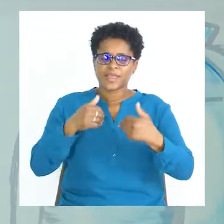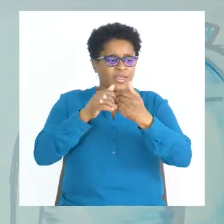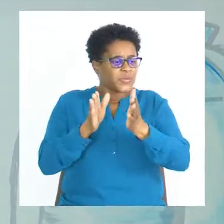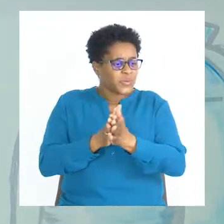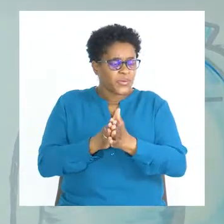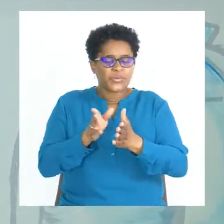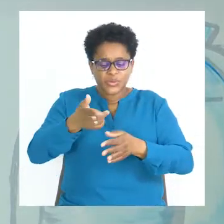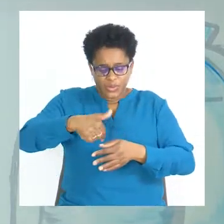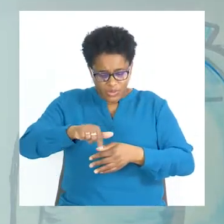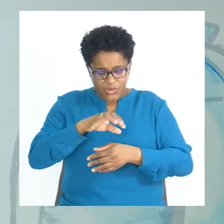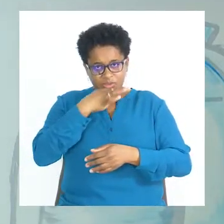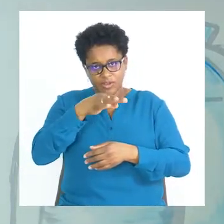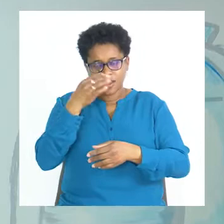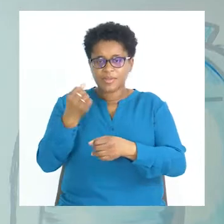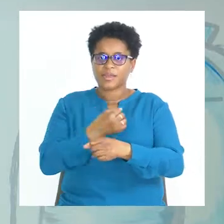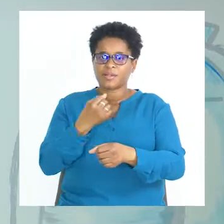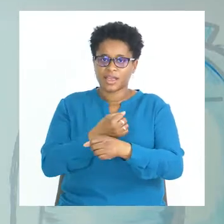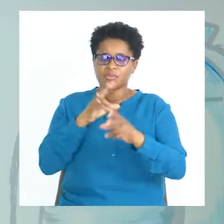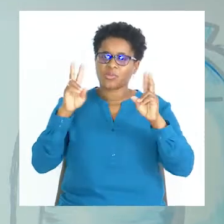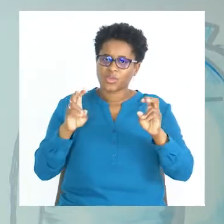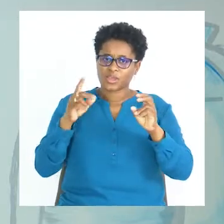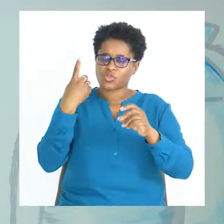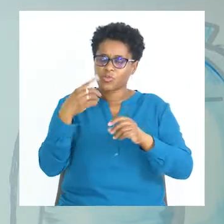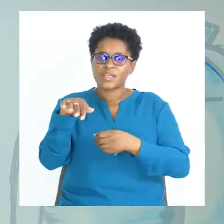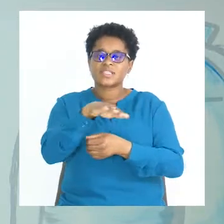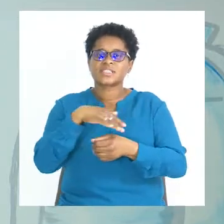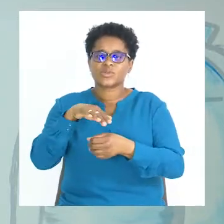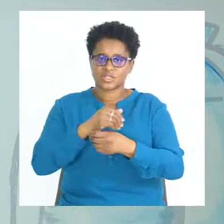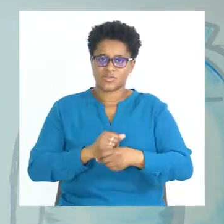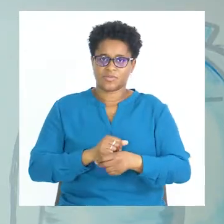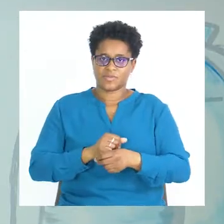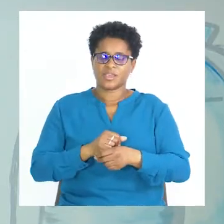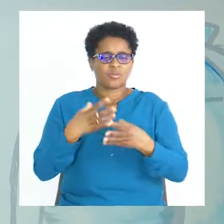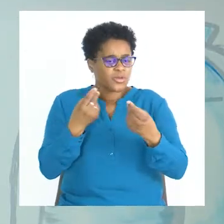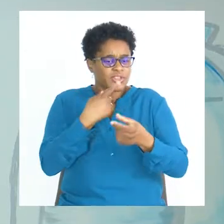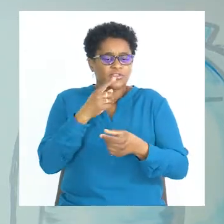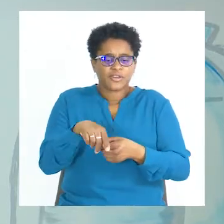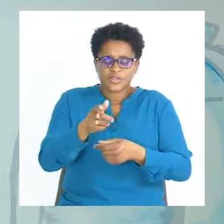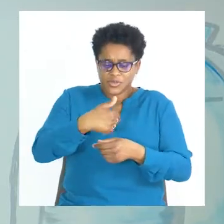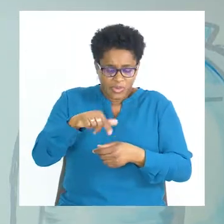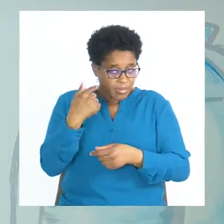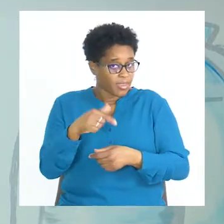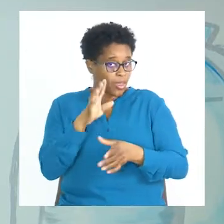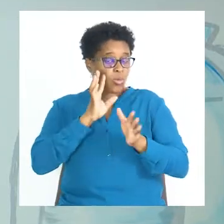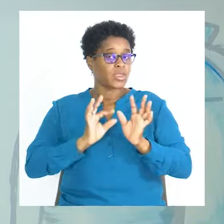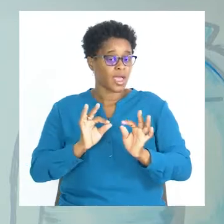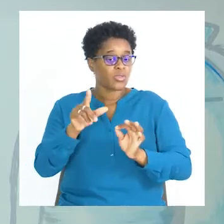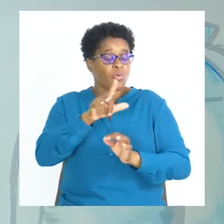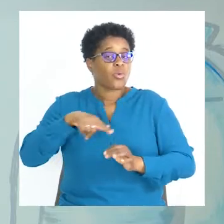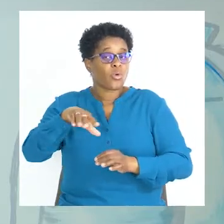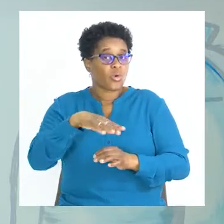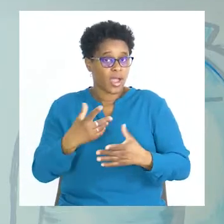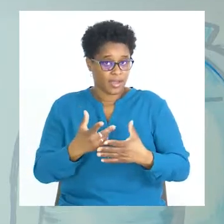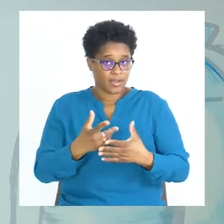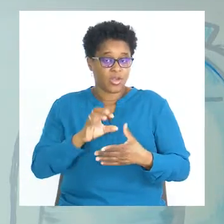Tudo aquilo que a gente fala é trabalhar num contexto, numa situação. E por isso, certas vezes, nós temos que ter cuidado o